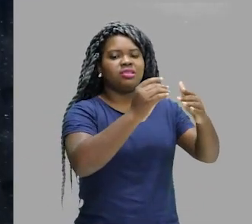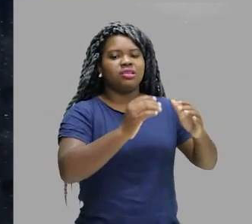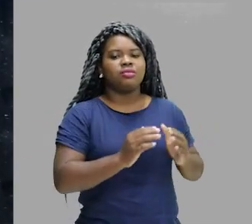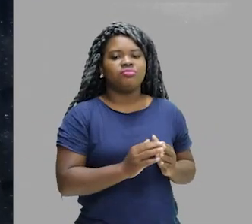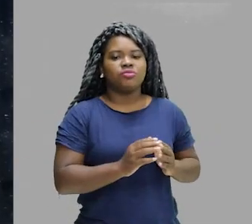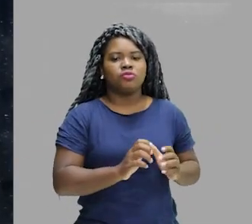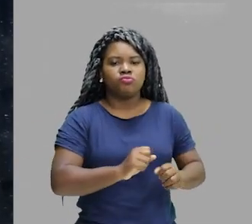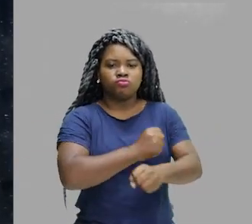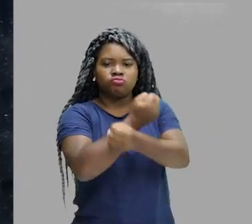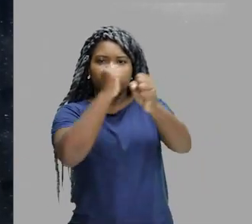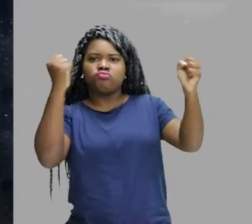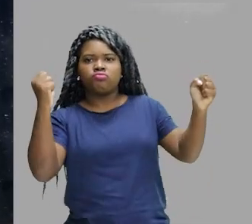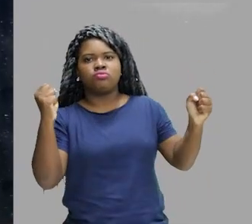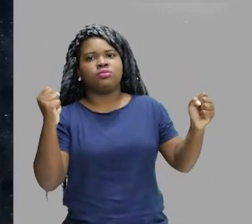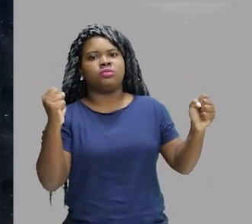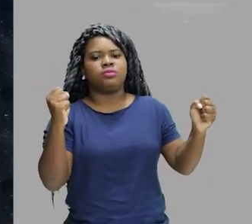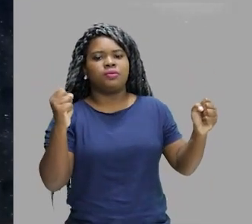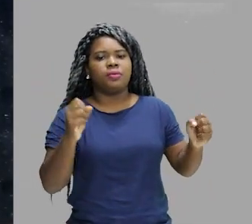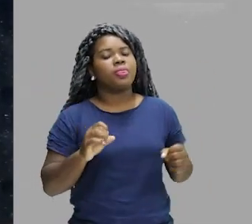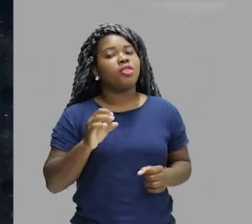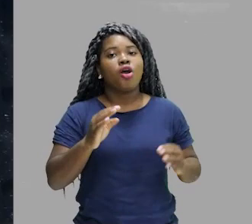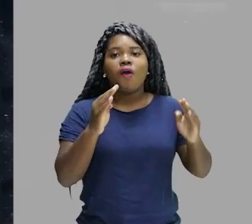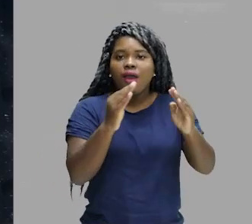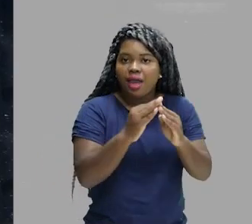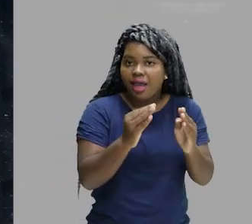mais funcionais. Eu não vou construir mais